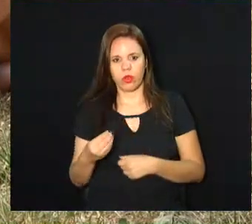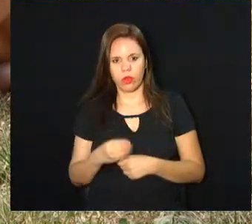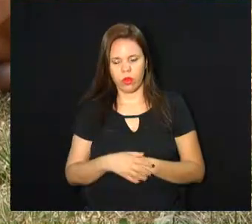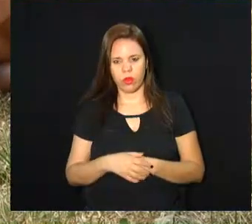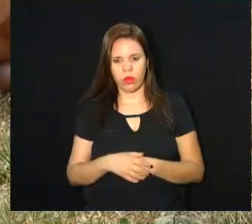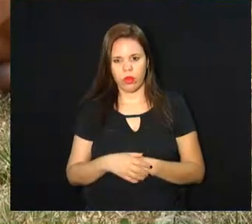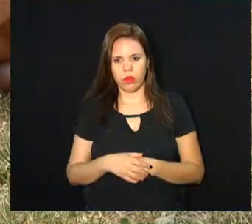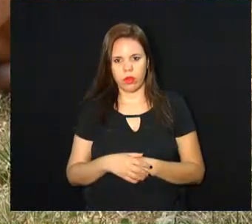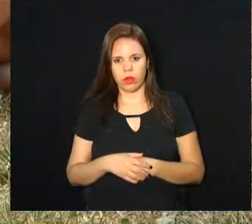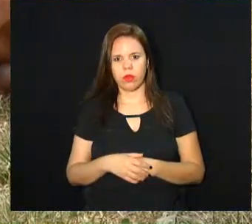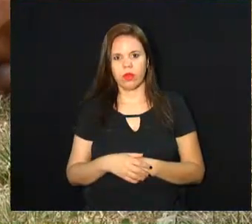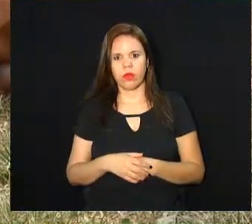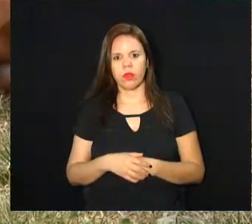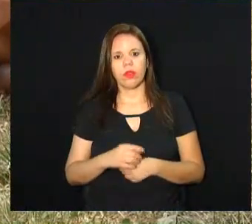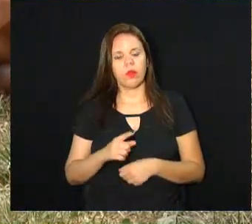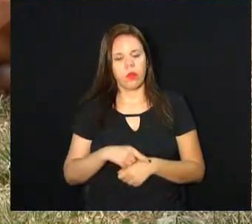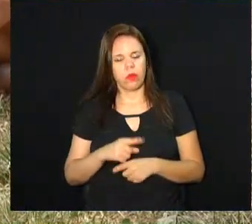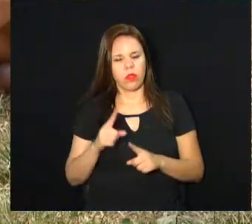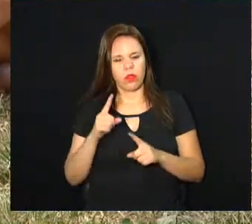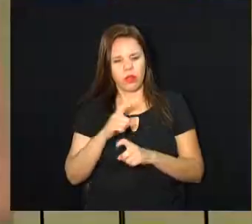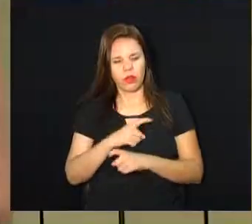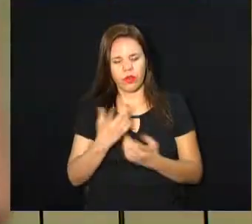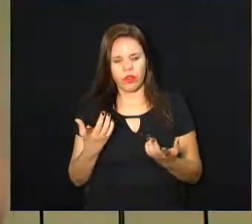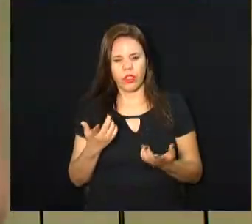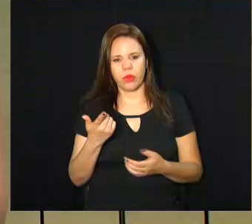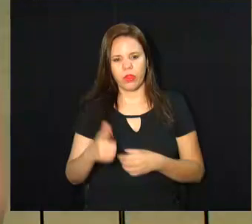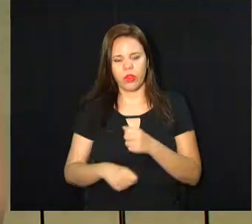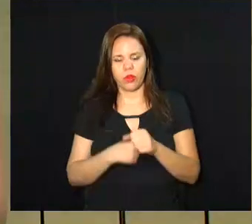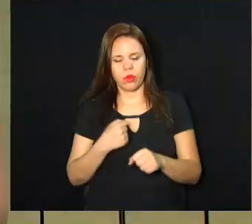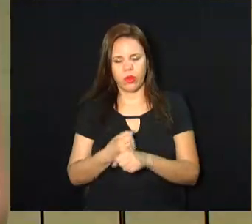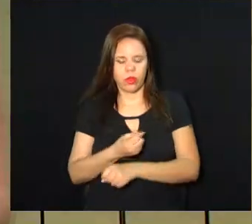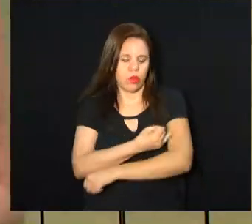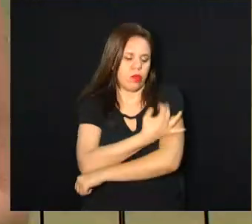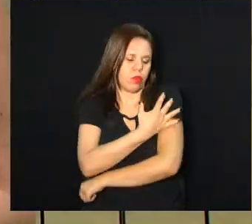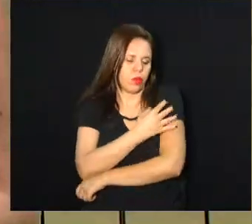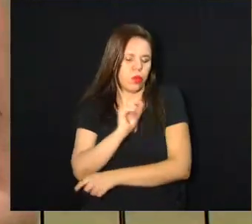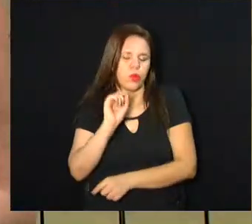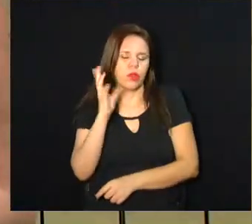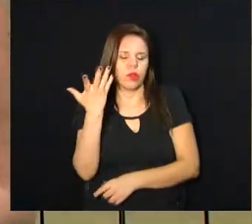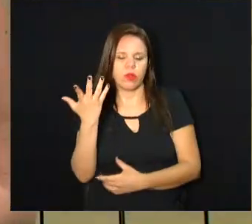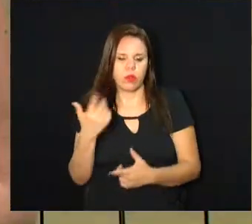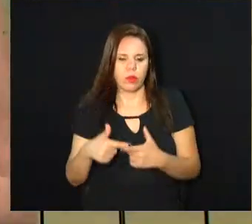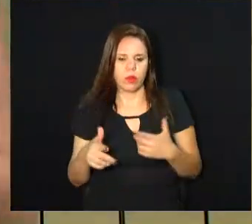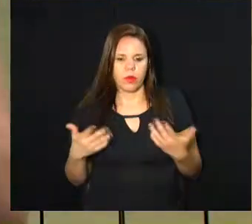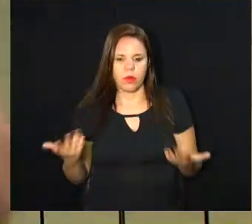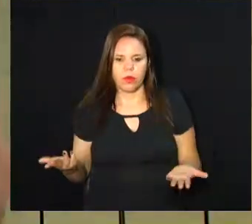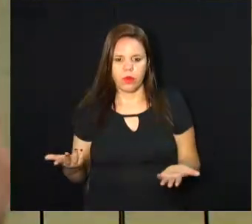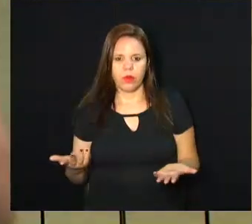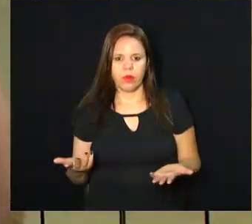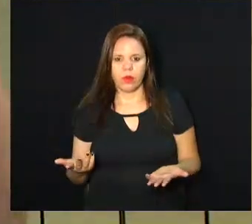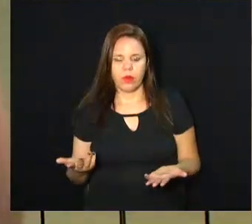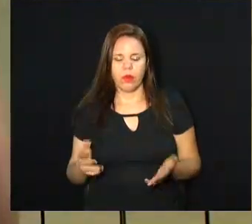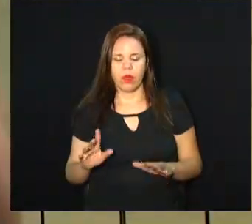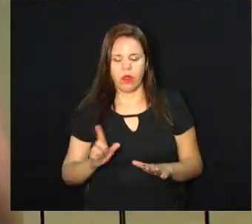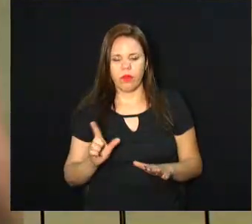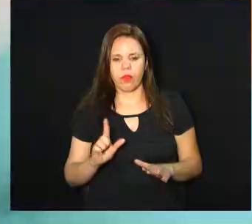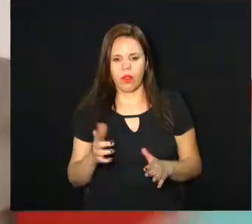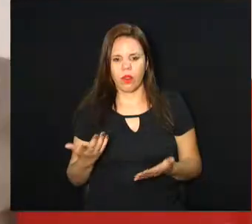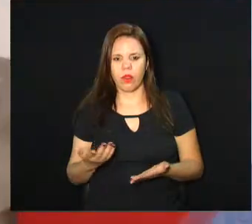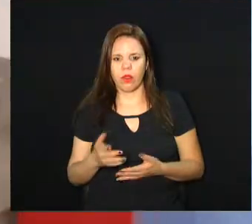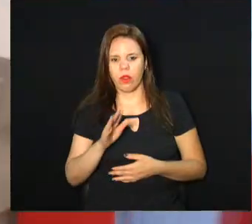que passaram por este momento de reprovação para procurar entender o que aconteceu. Porque, obviamente,